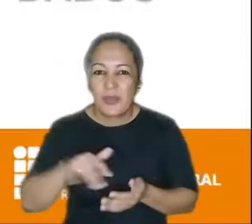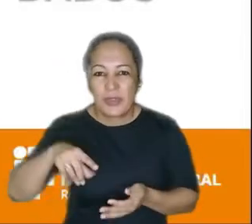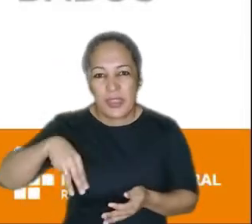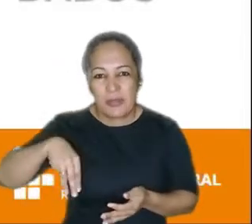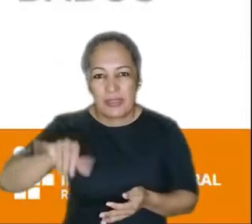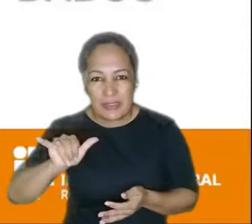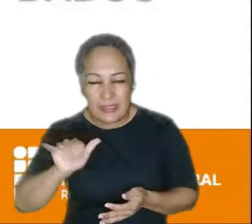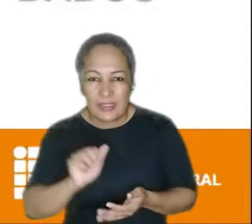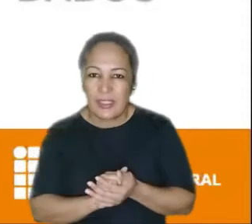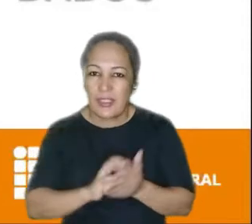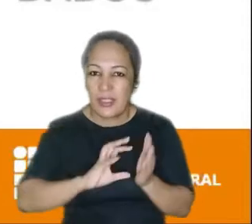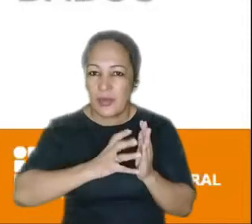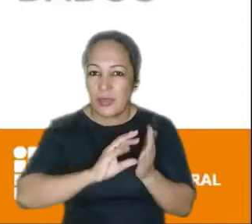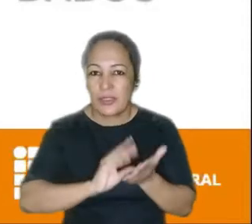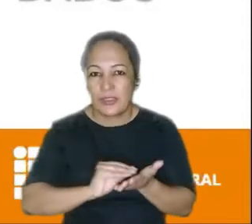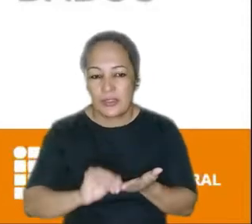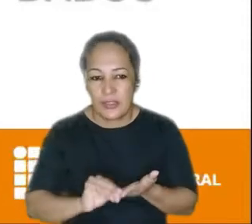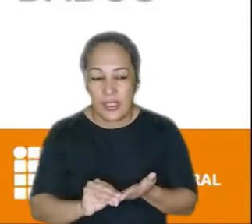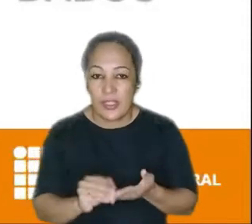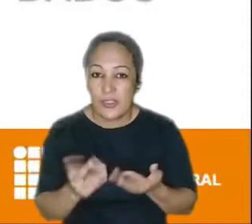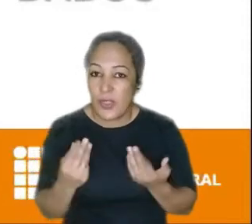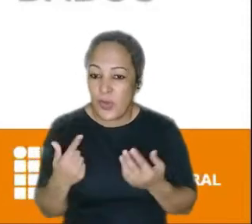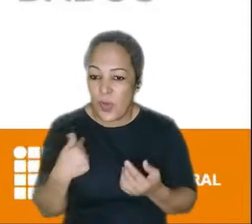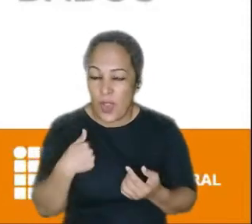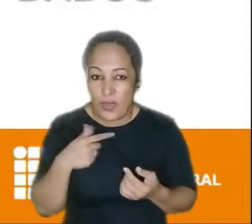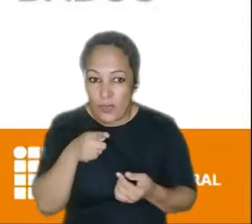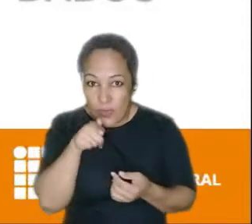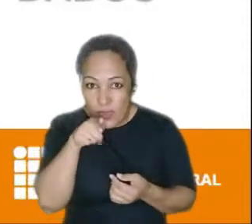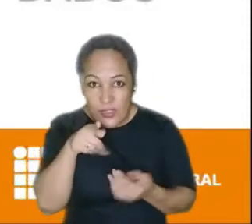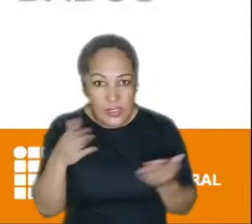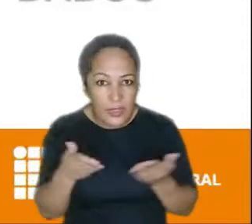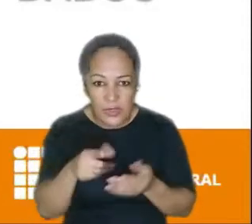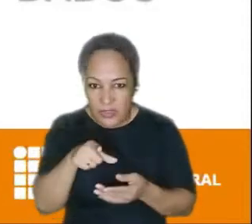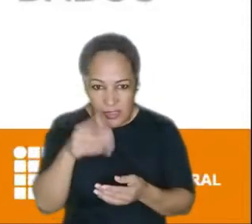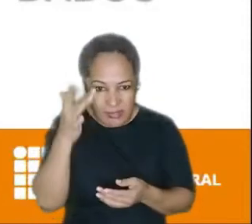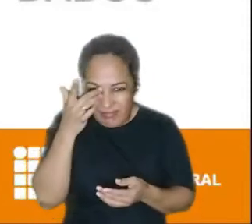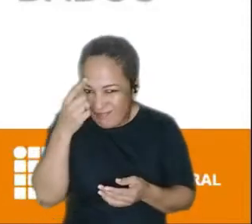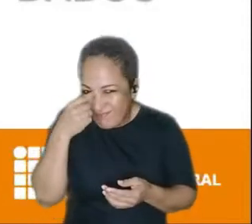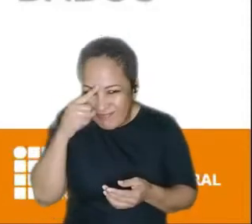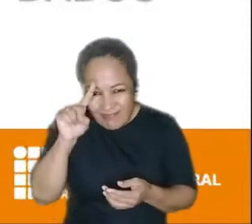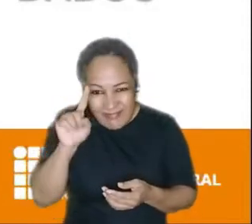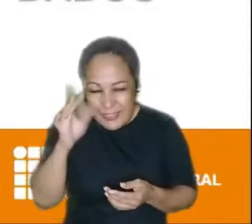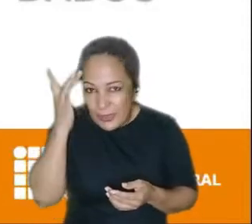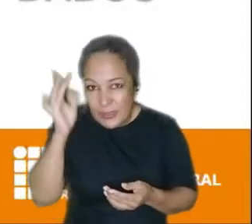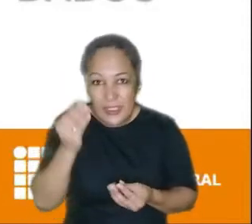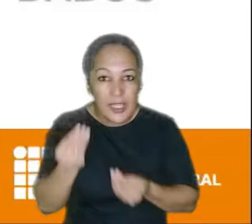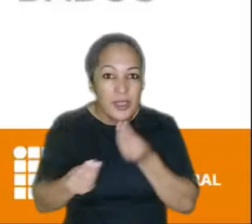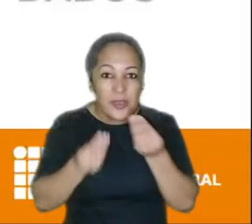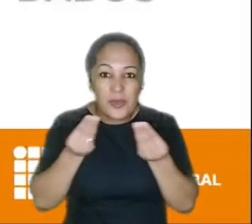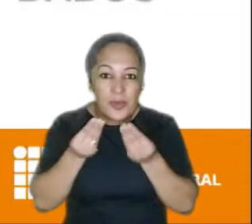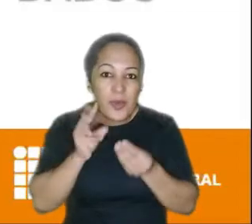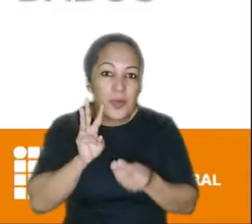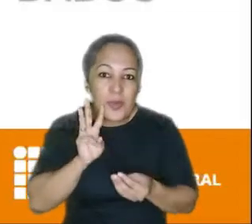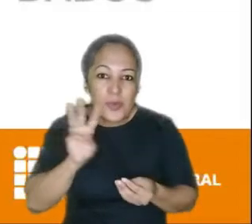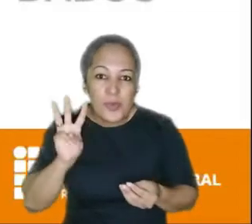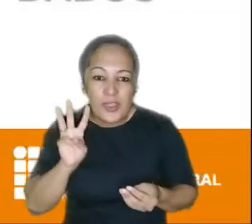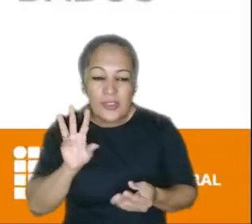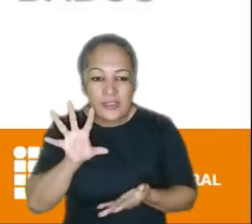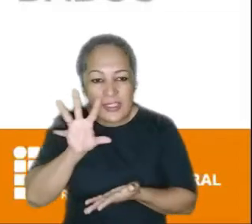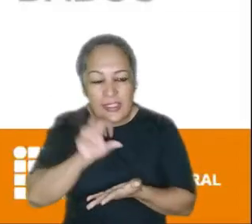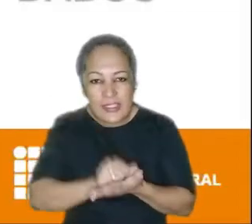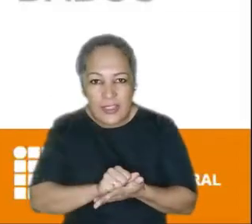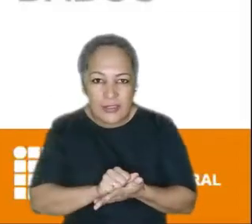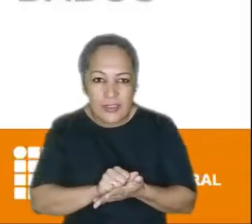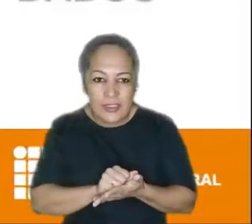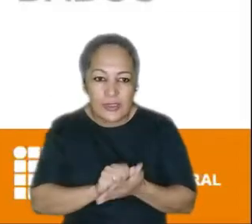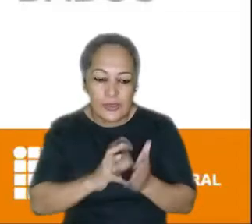igual você agora, você não tem ideia de como é que o Windows está salvando os dados no seu HD. Tá? Então, isso não importa.